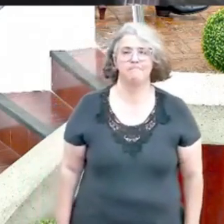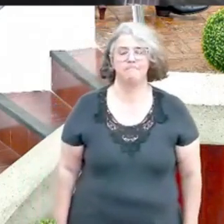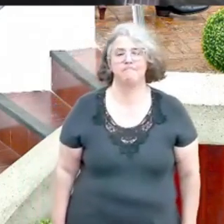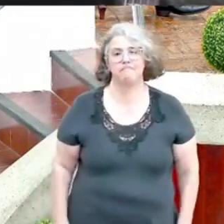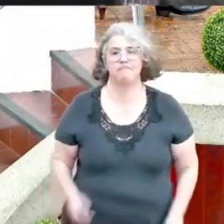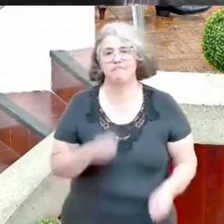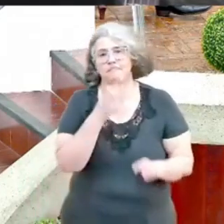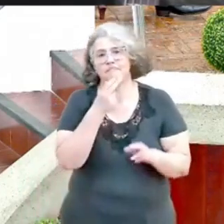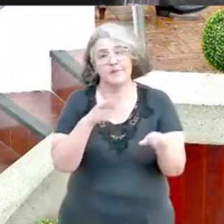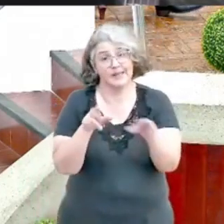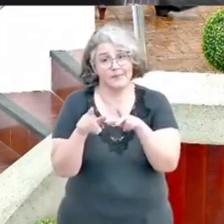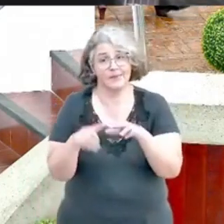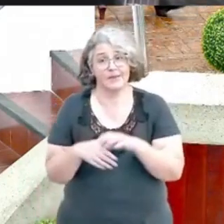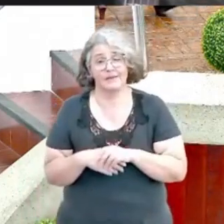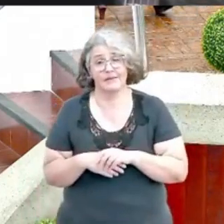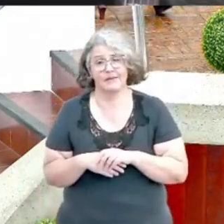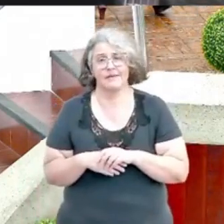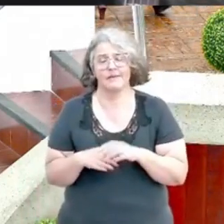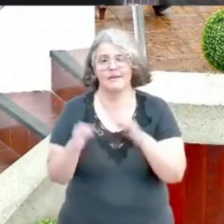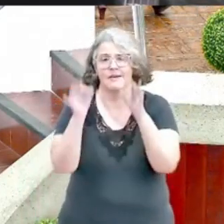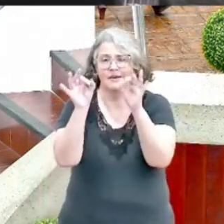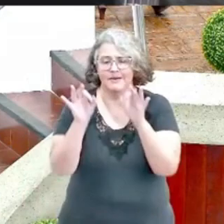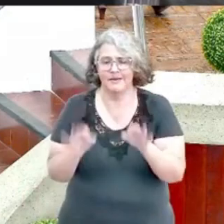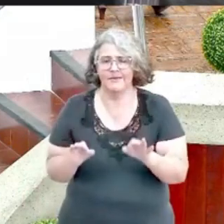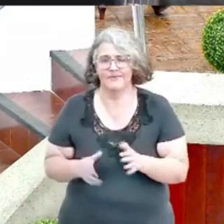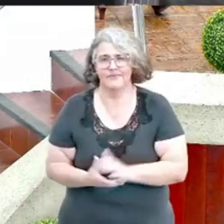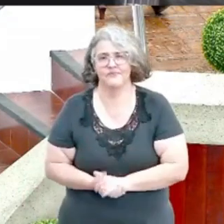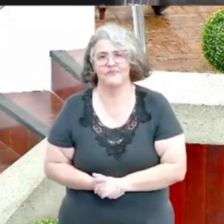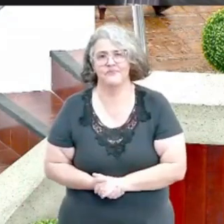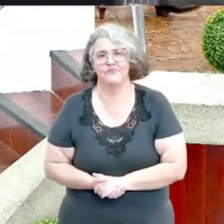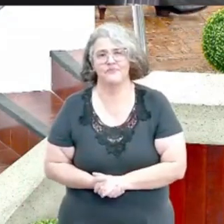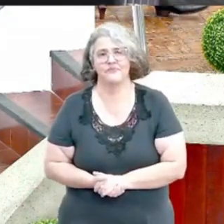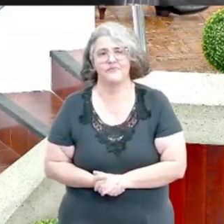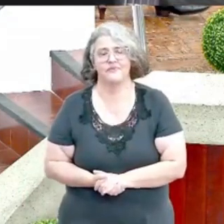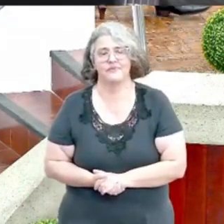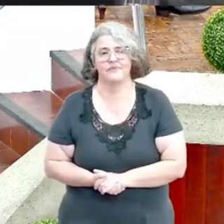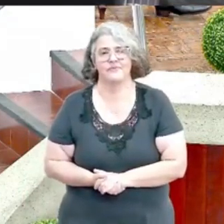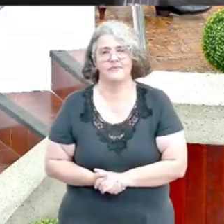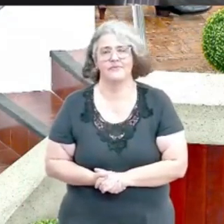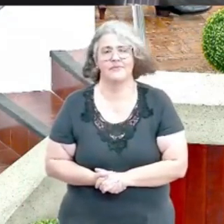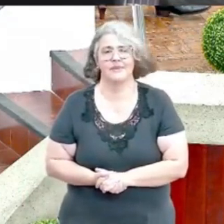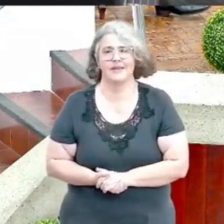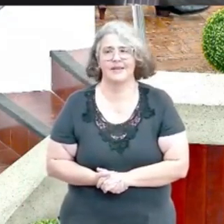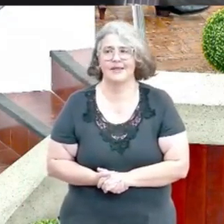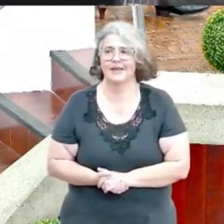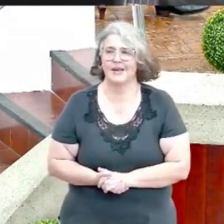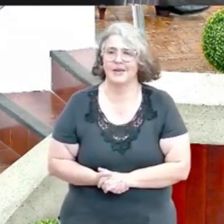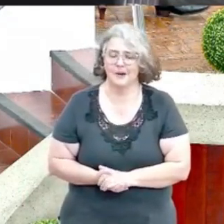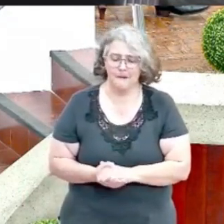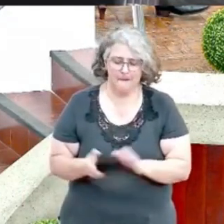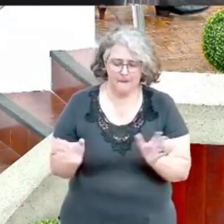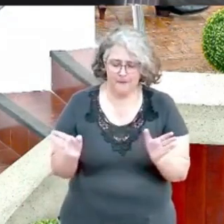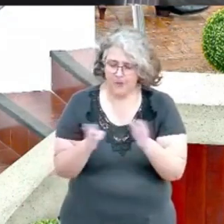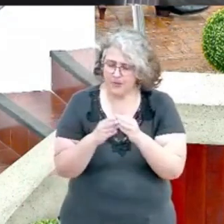Irmãos, este é verdadeiramente um ensino profundo, maravilhoso da palavra de